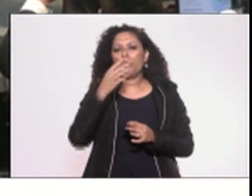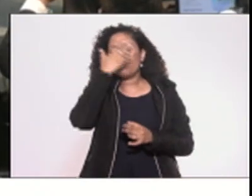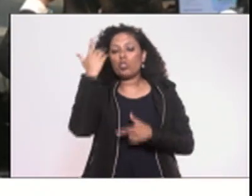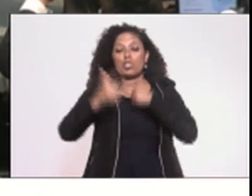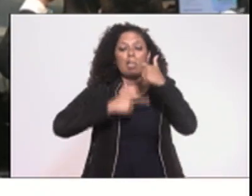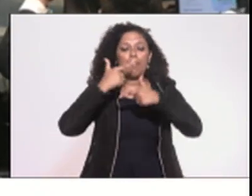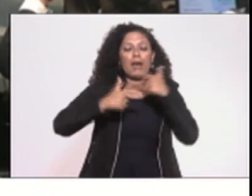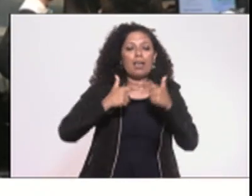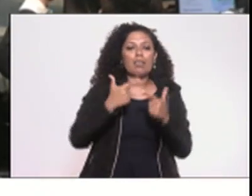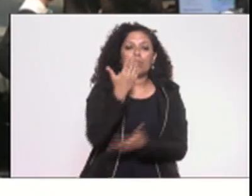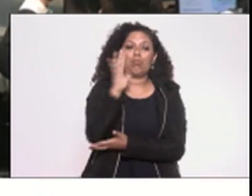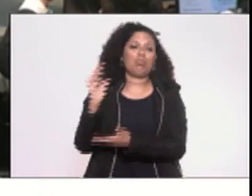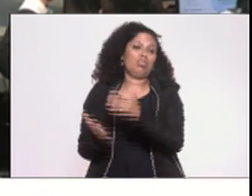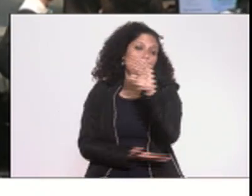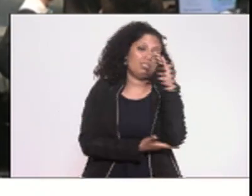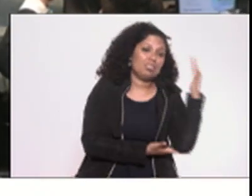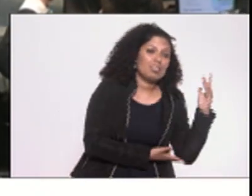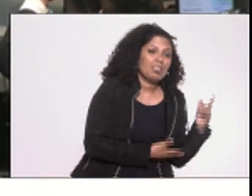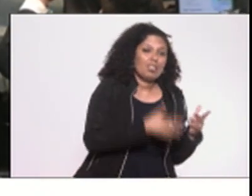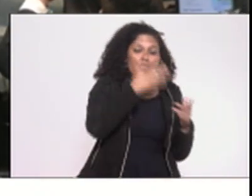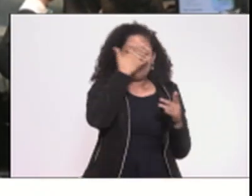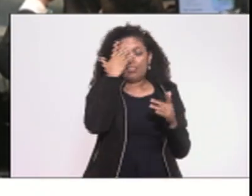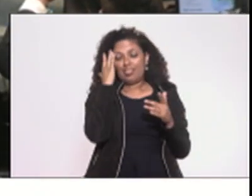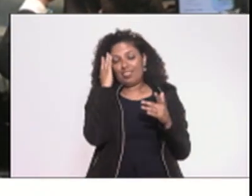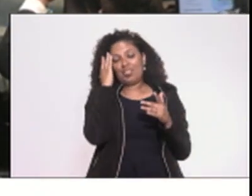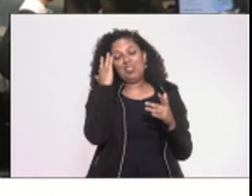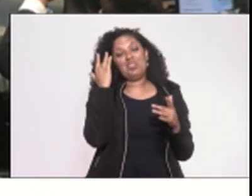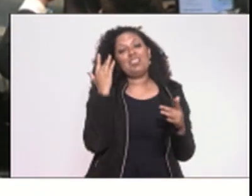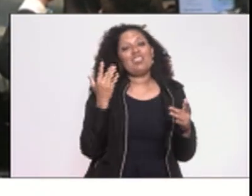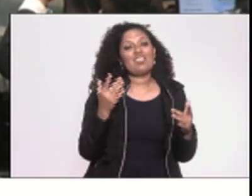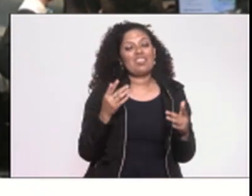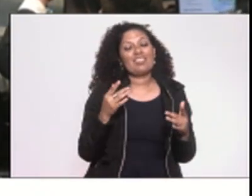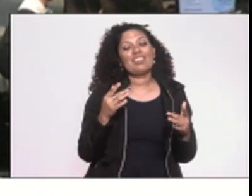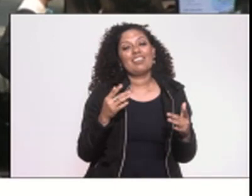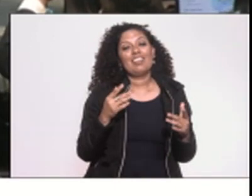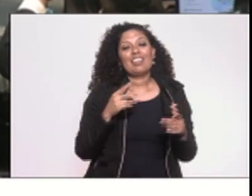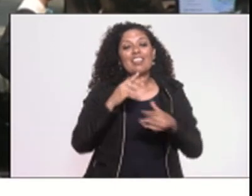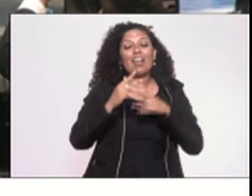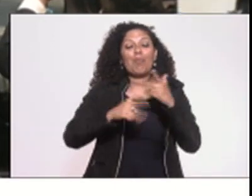paisagismos, hortas caseiras, domiciliar.